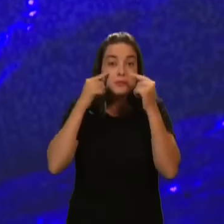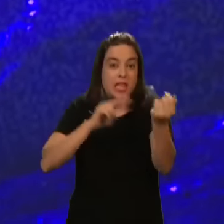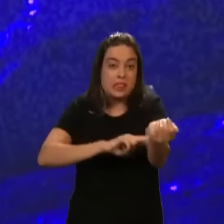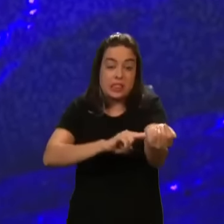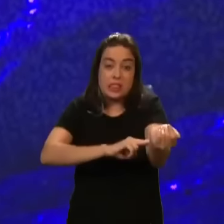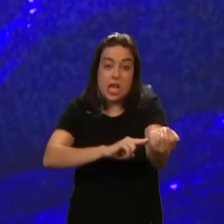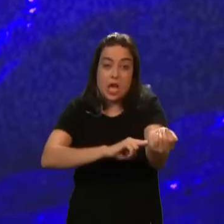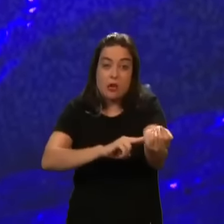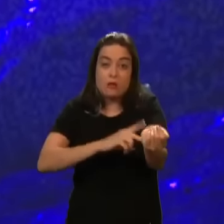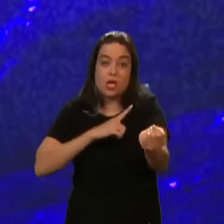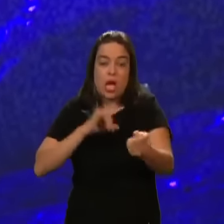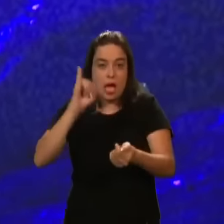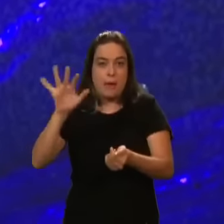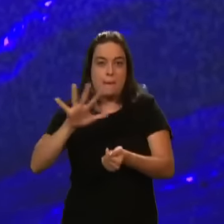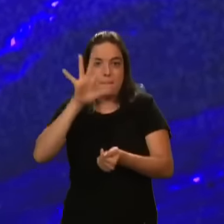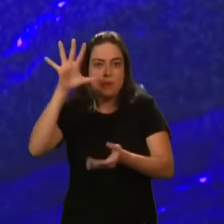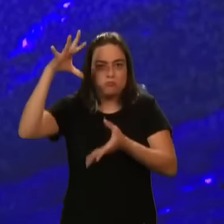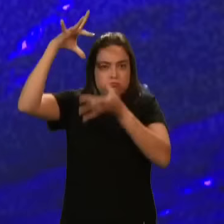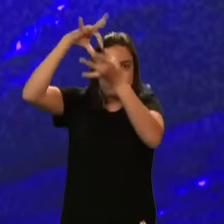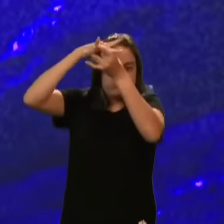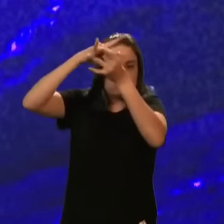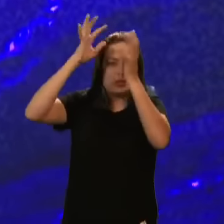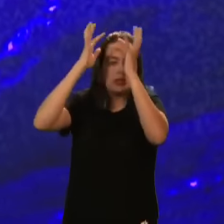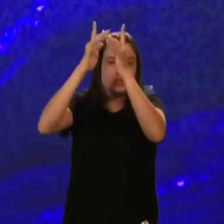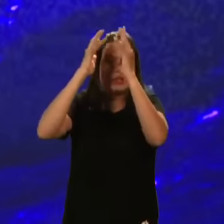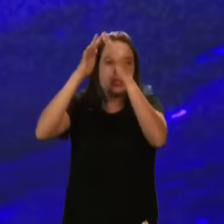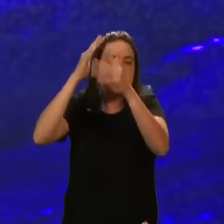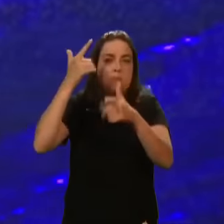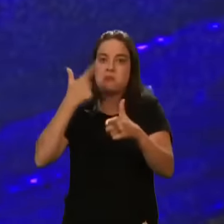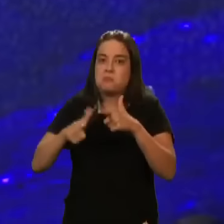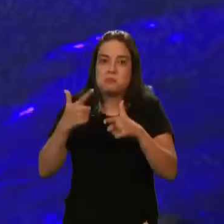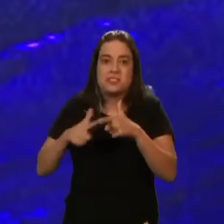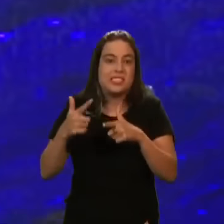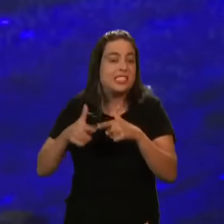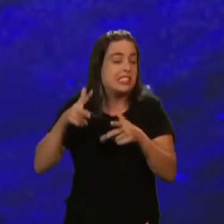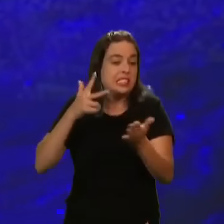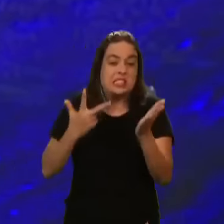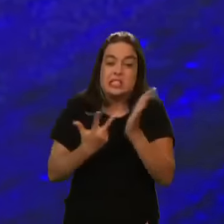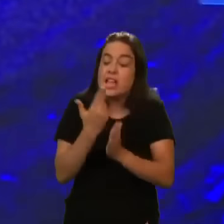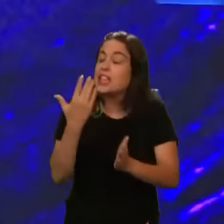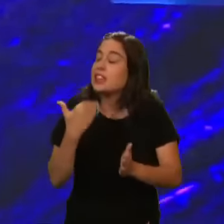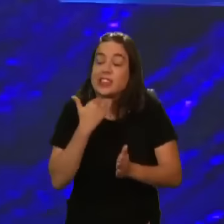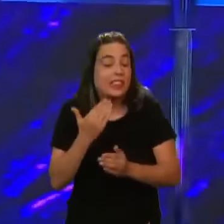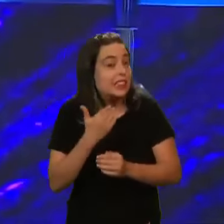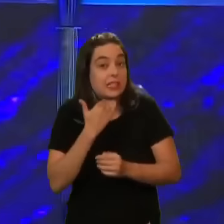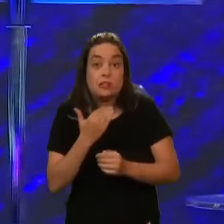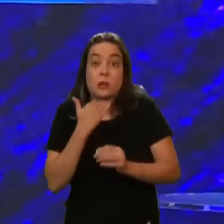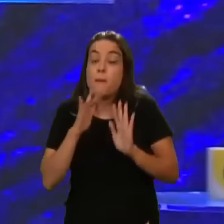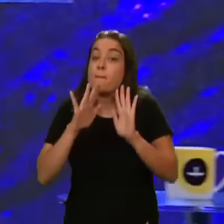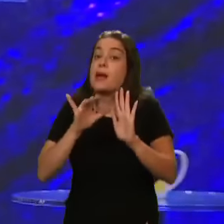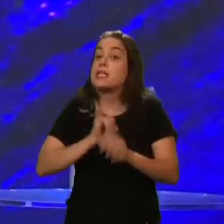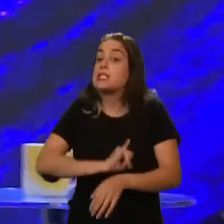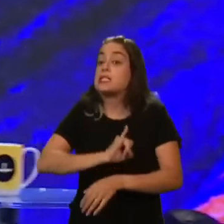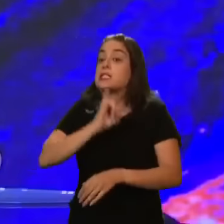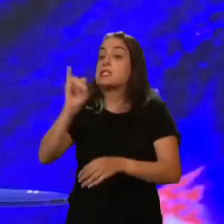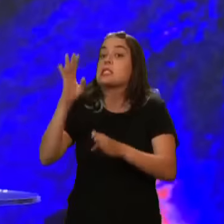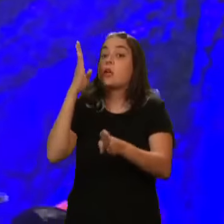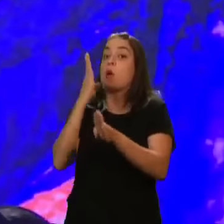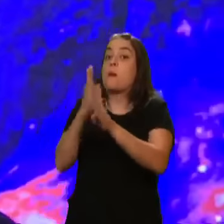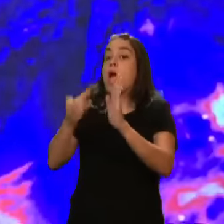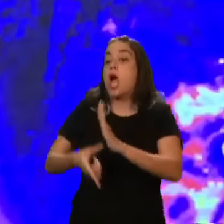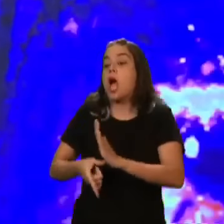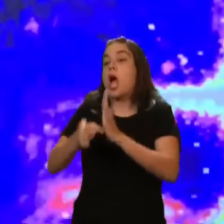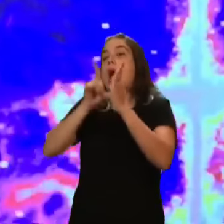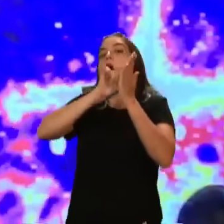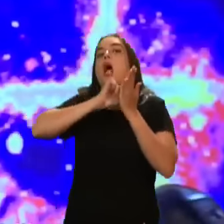que transmite as imagens para o cérebro é afetado, não tem cirurgia, não tem nada. Mas se descoberto a tempo, você